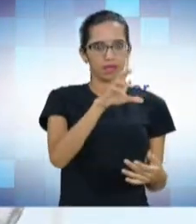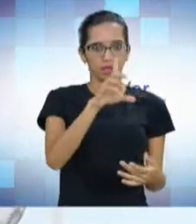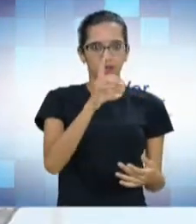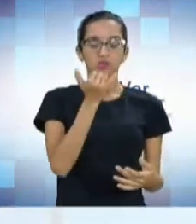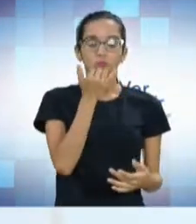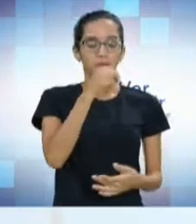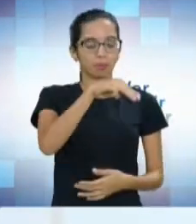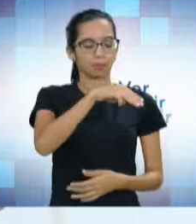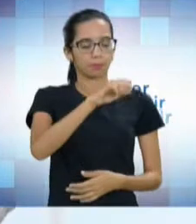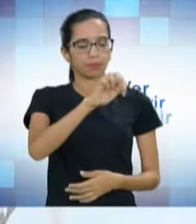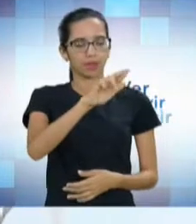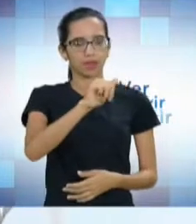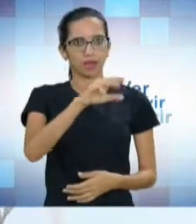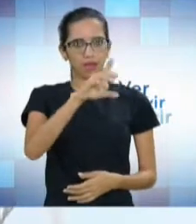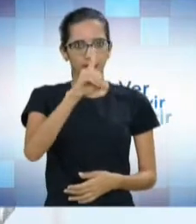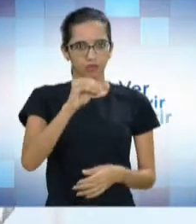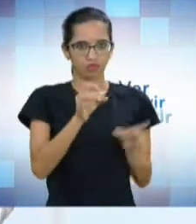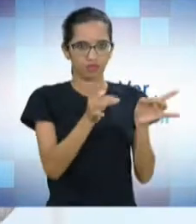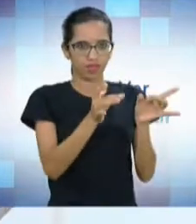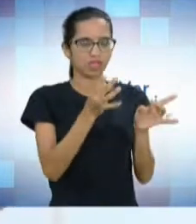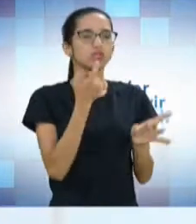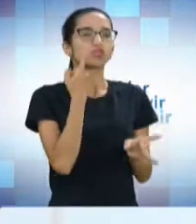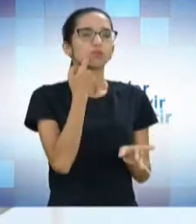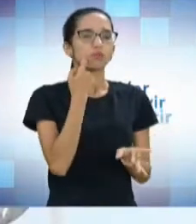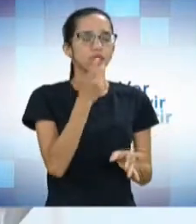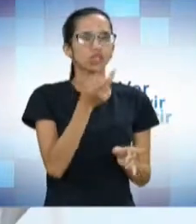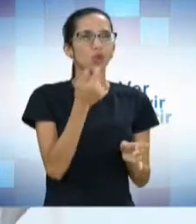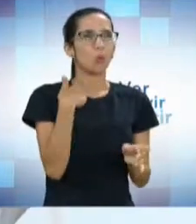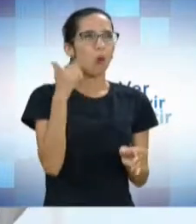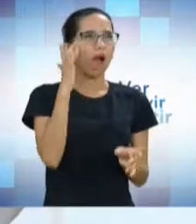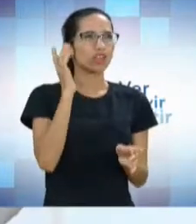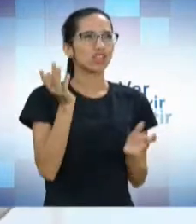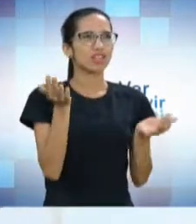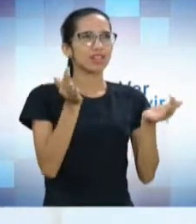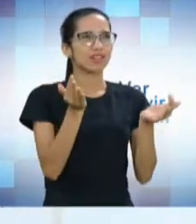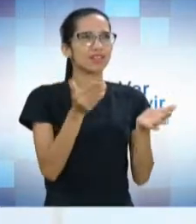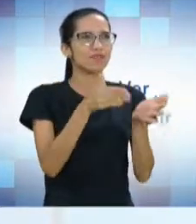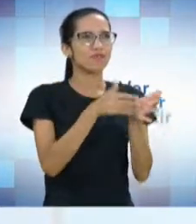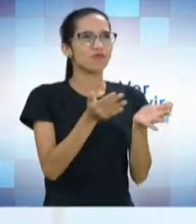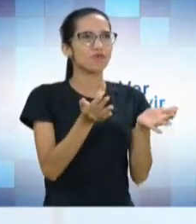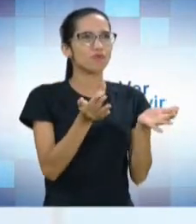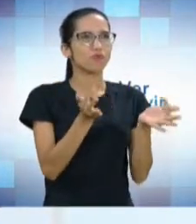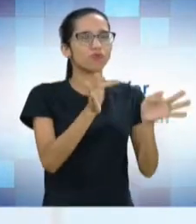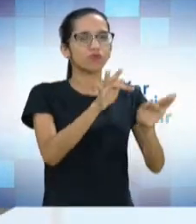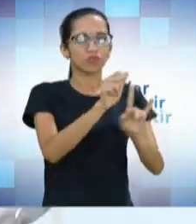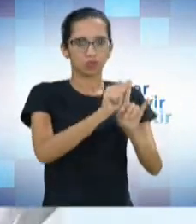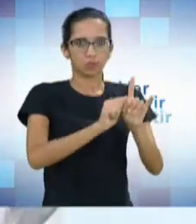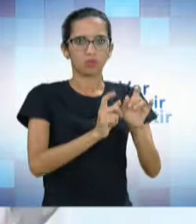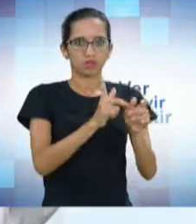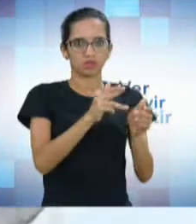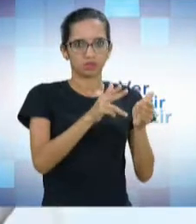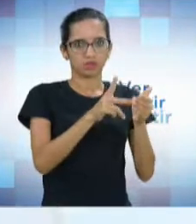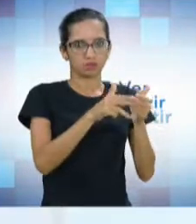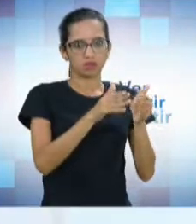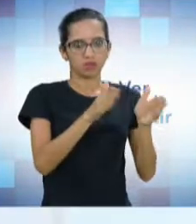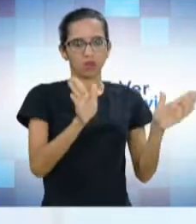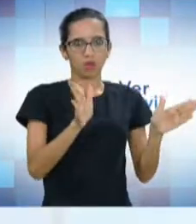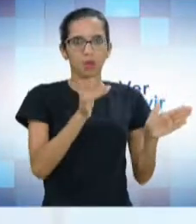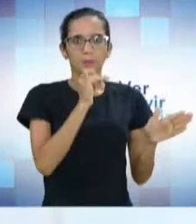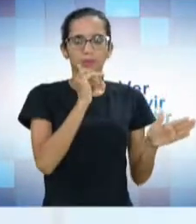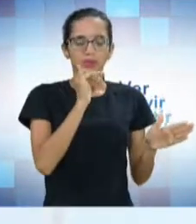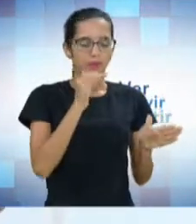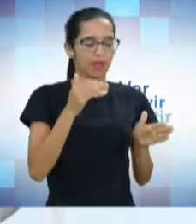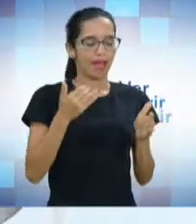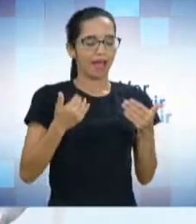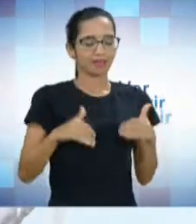logo logo até o final do mês o prefeito deve estar inaugurando então esse exemplo a secretaria de economia solidária em parceria